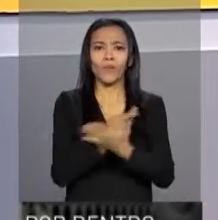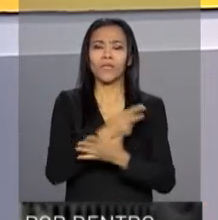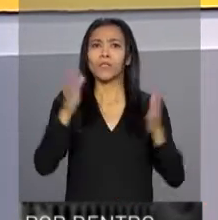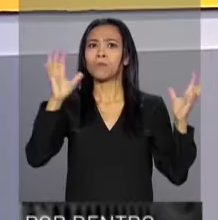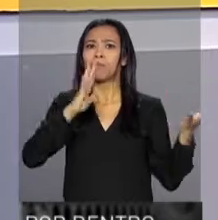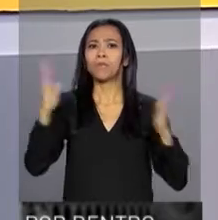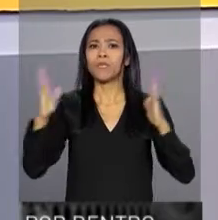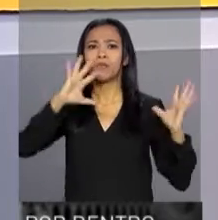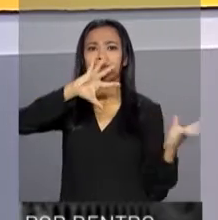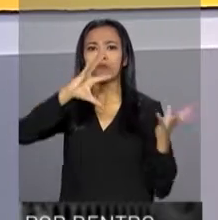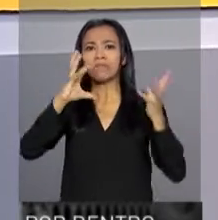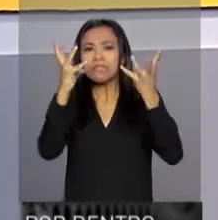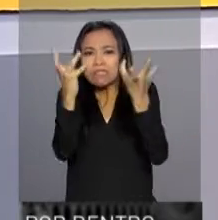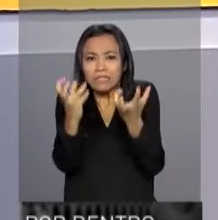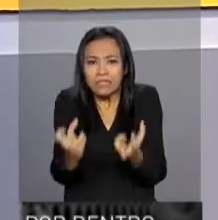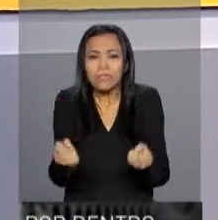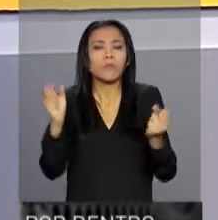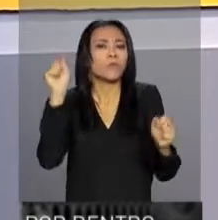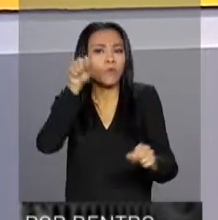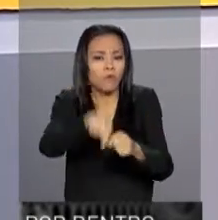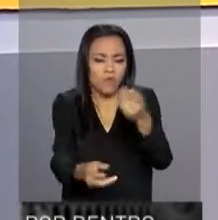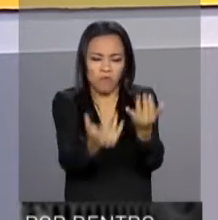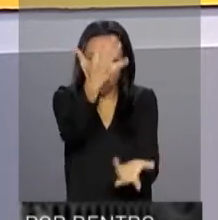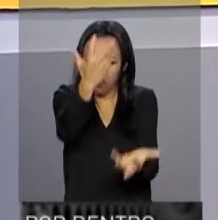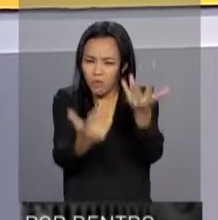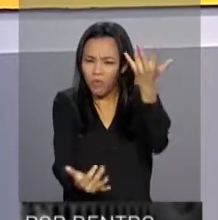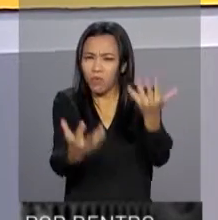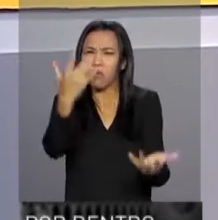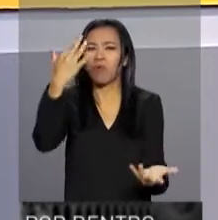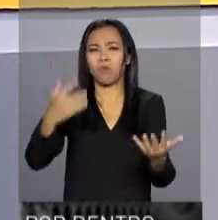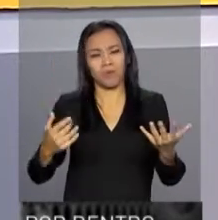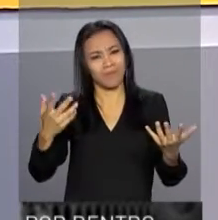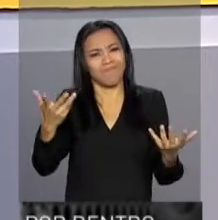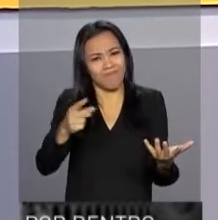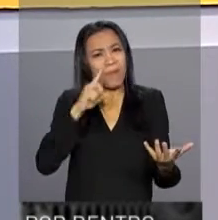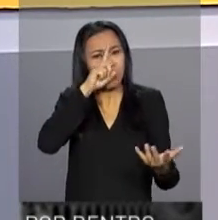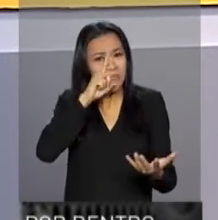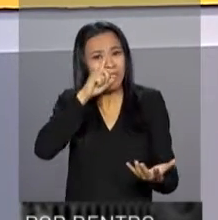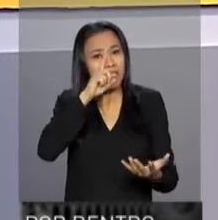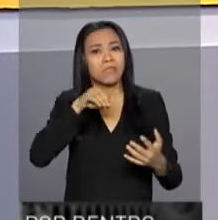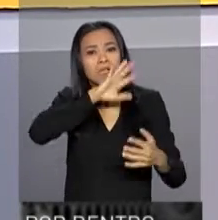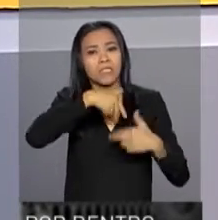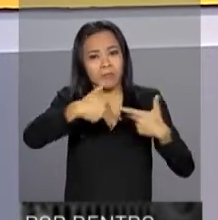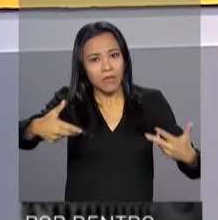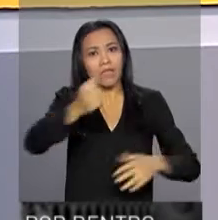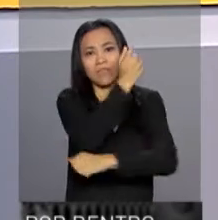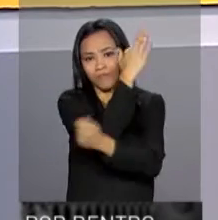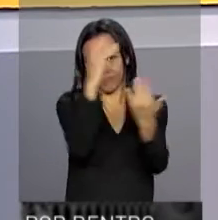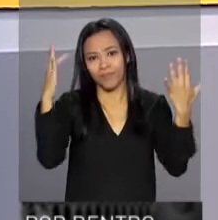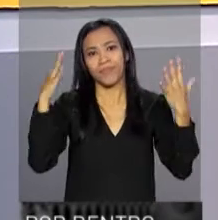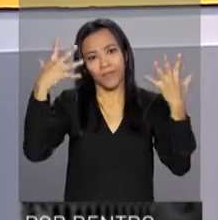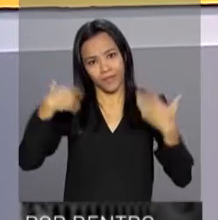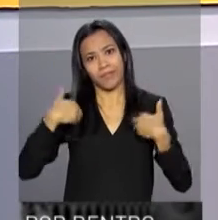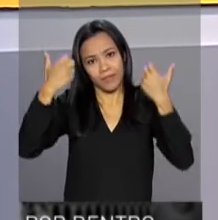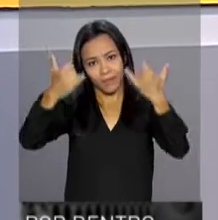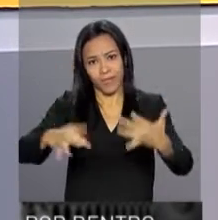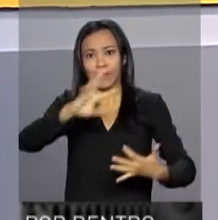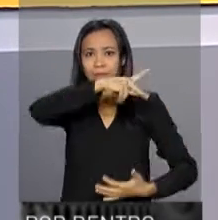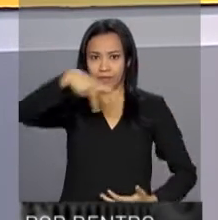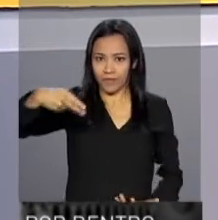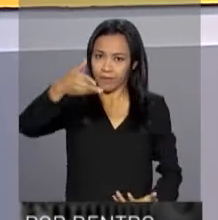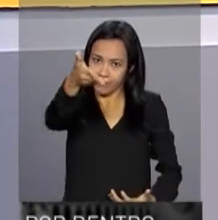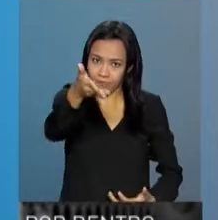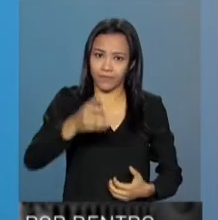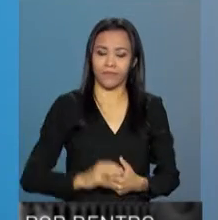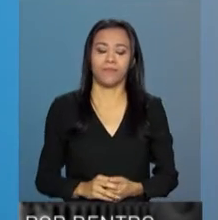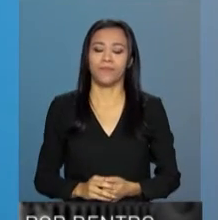Aumenta o risco de incêndios. As queimadas ameaçam a flora e a fauna do país, como alerta o presidente do ICMBio, Ricardo